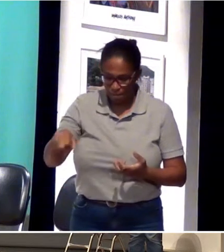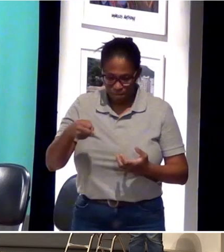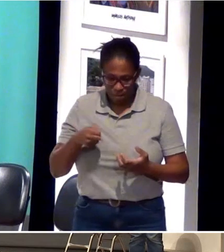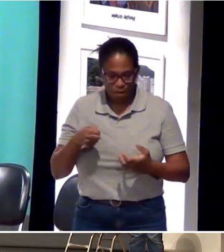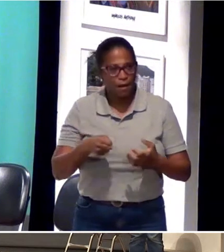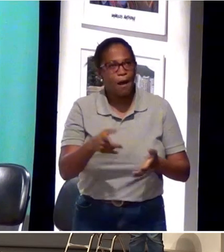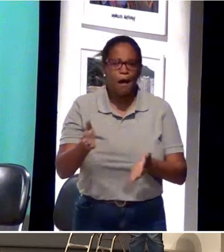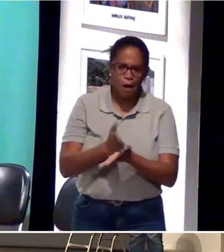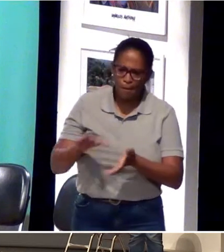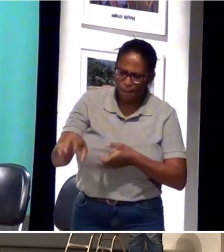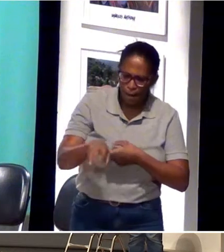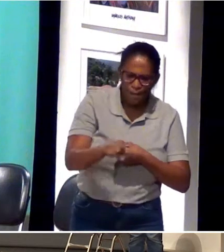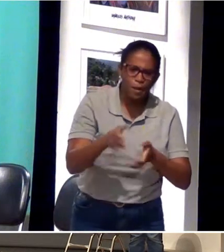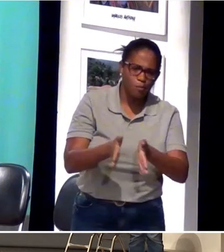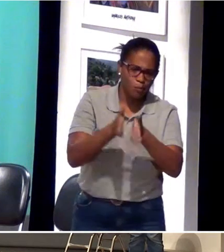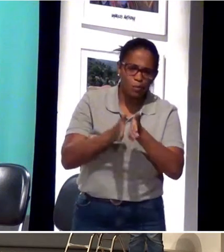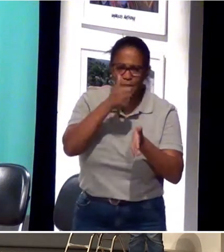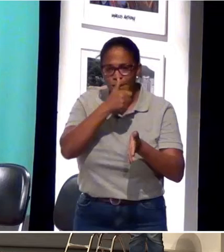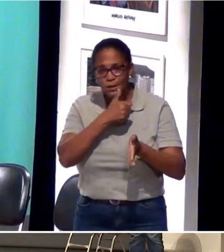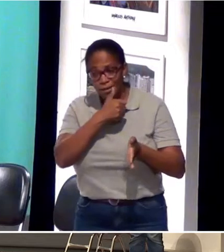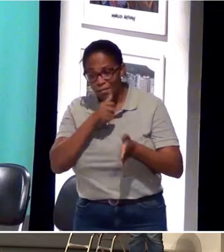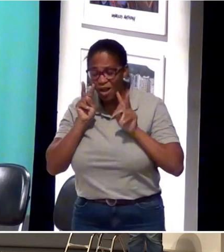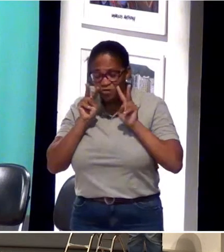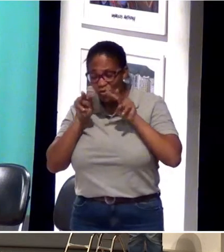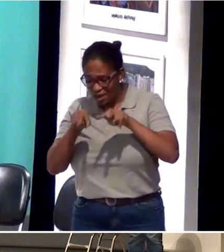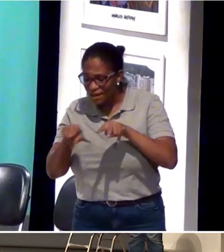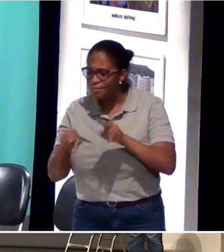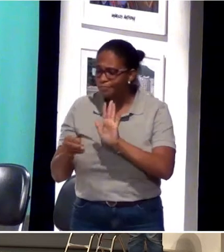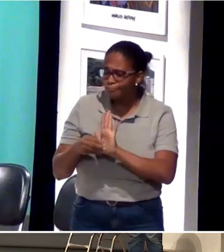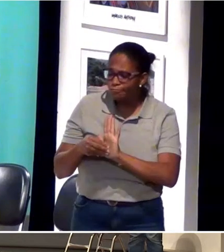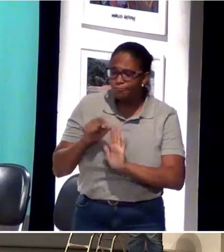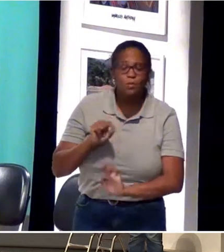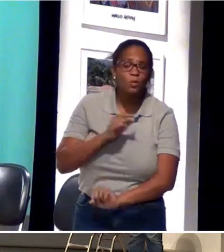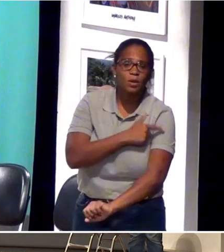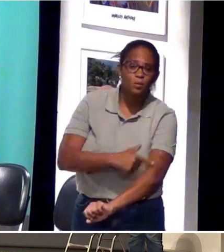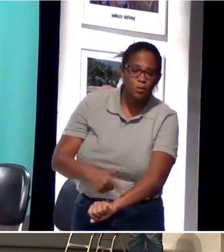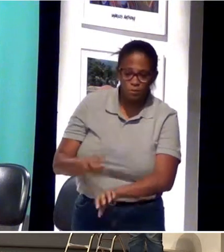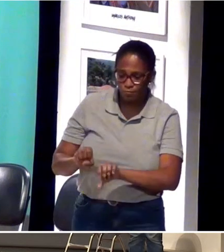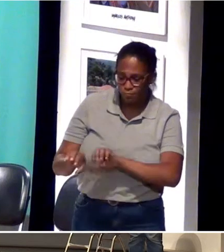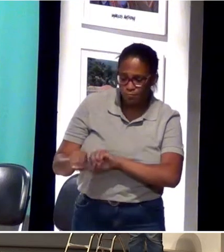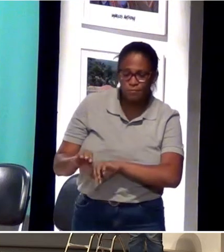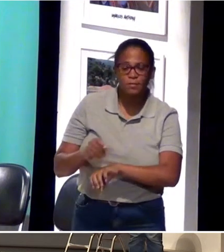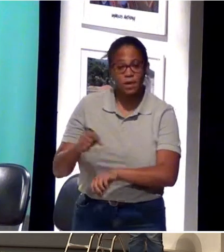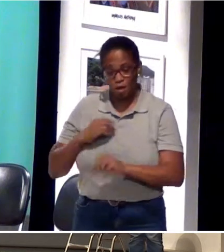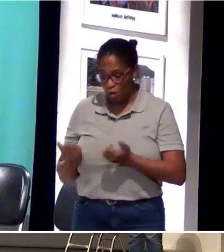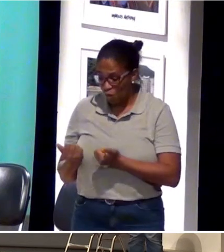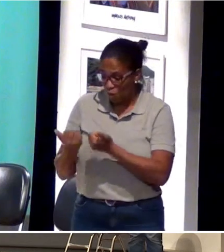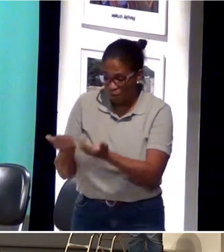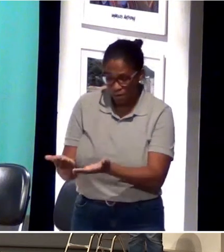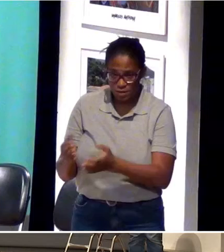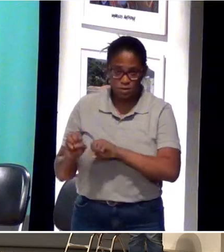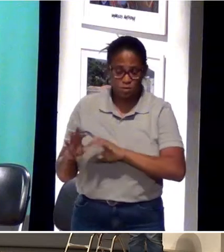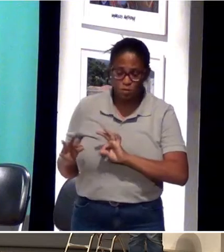pela pobreza, mas com esse olhar também da educação. Então, vamos colocar e oferecer educação para todos.